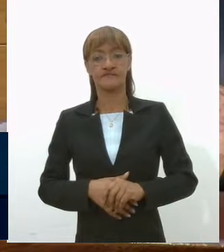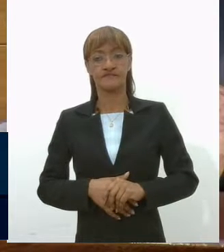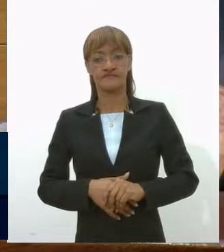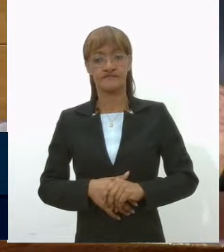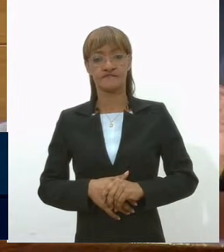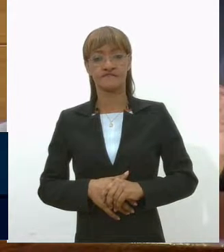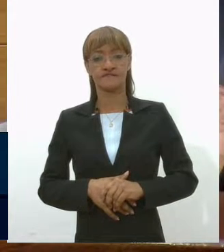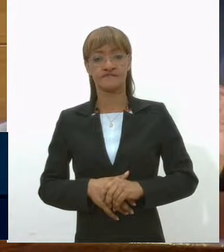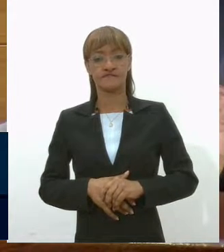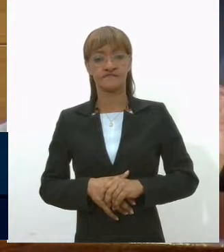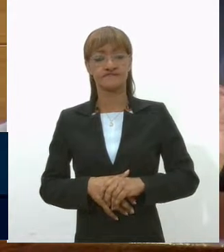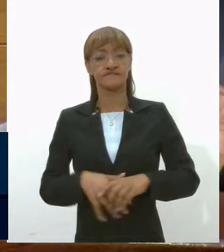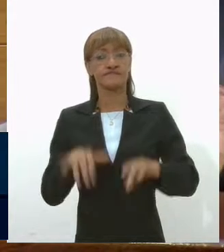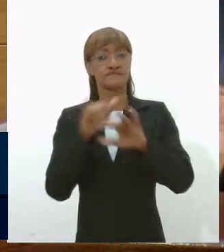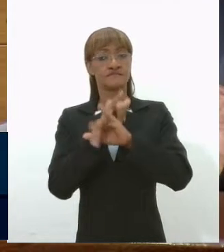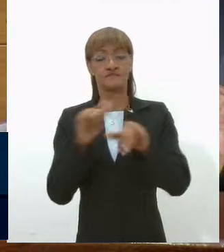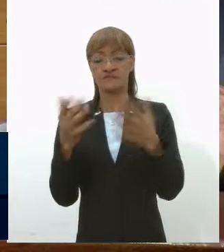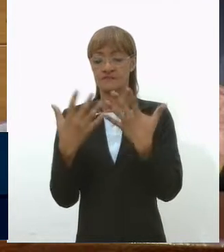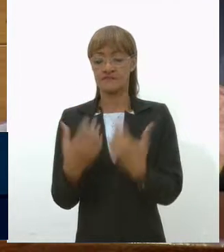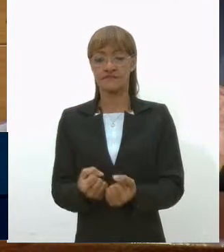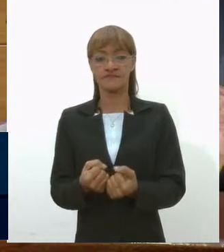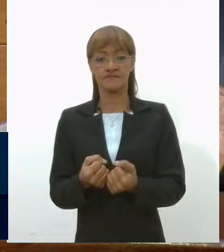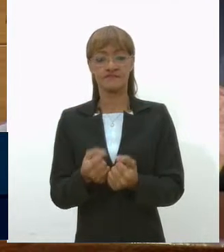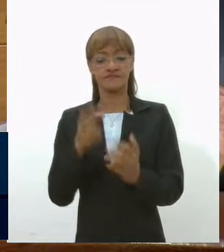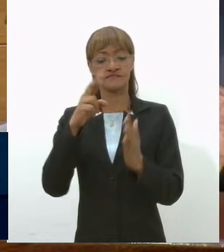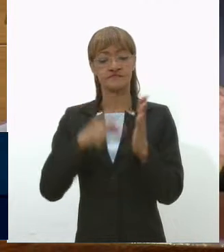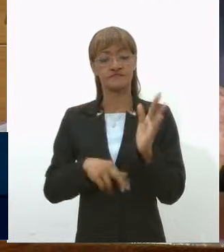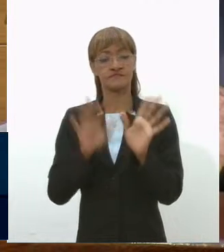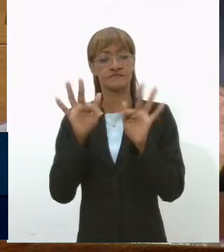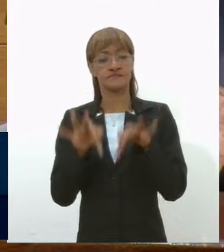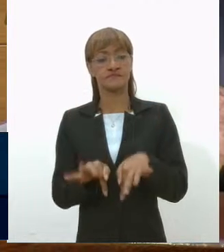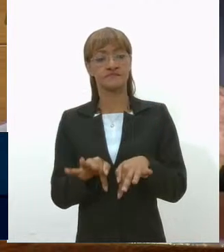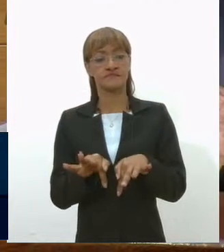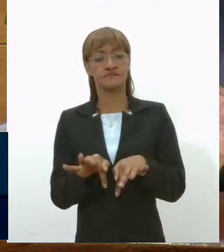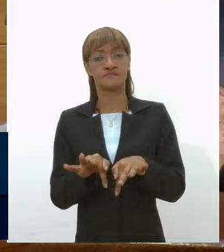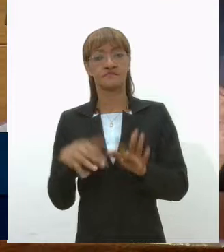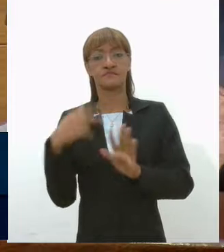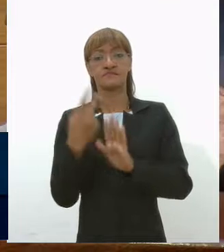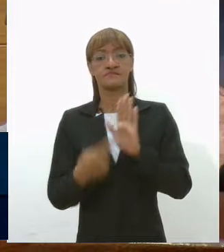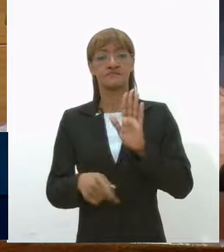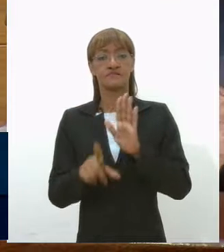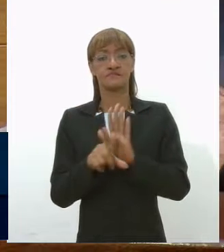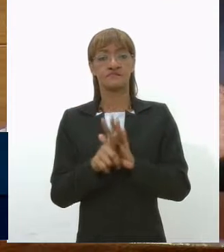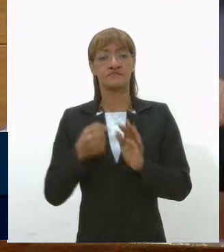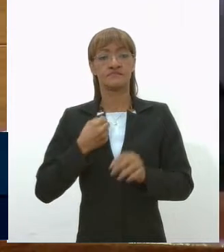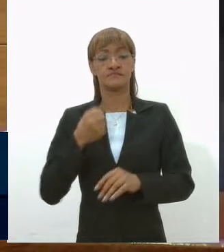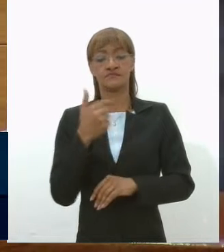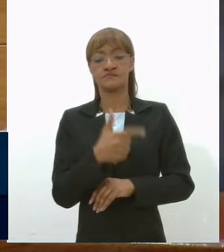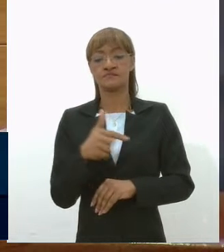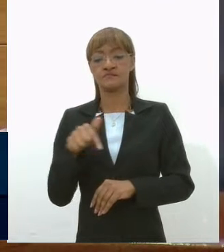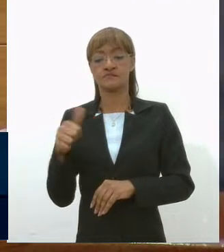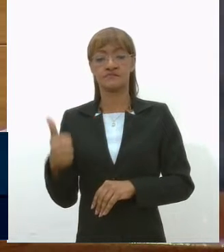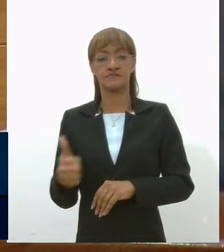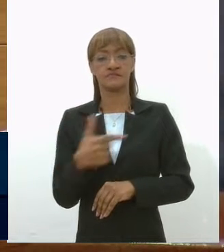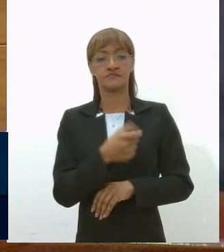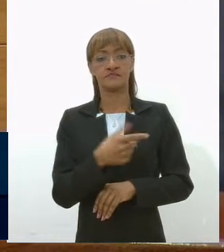foram declaradas aprovadas em redação final os projetos de lei número